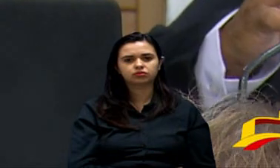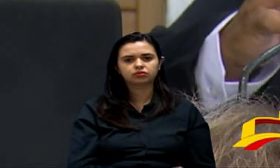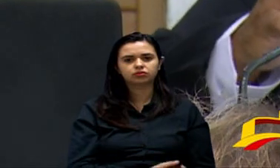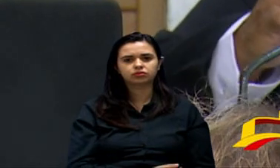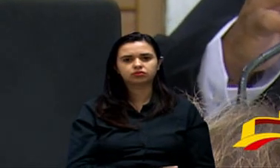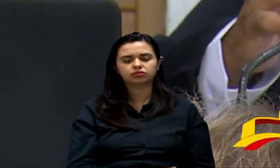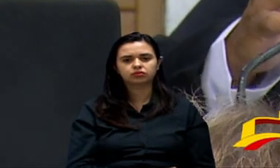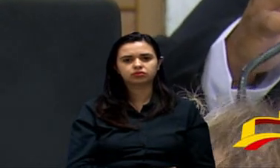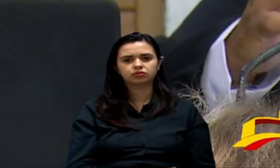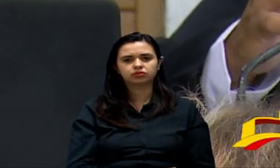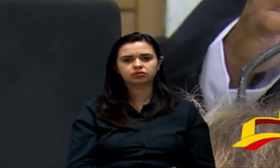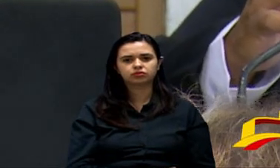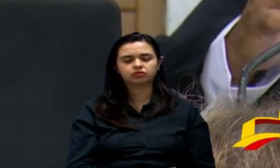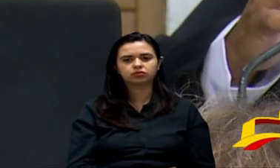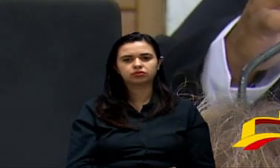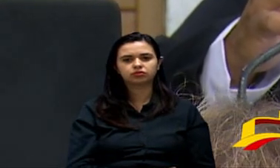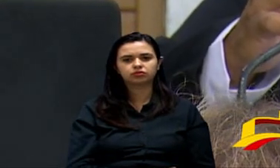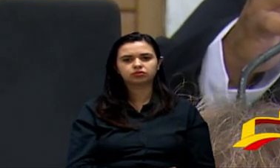Pode sim.